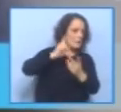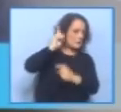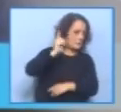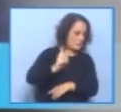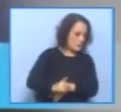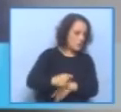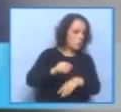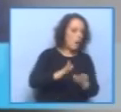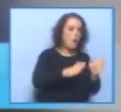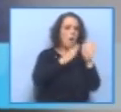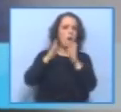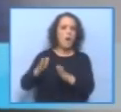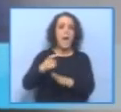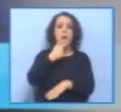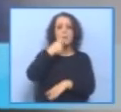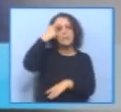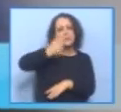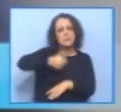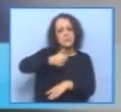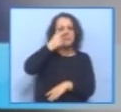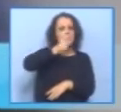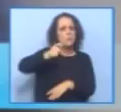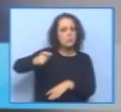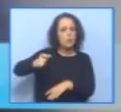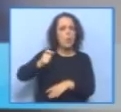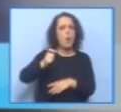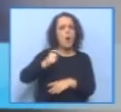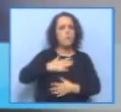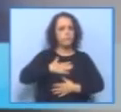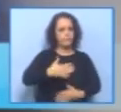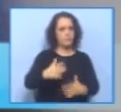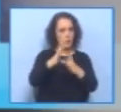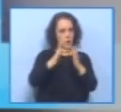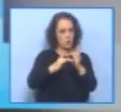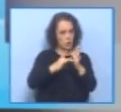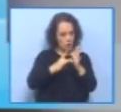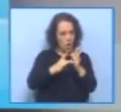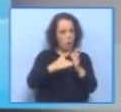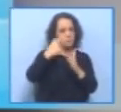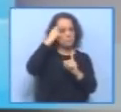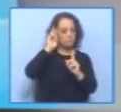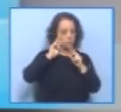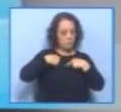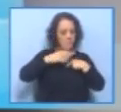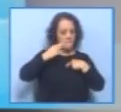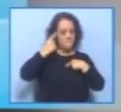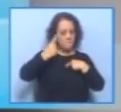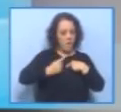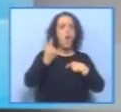importante cristãos conscientes da sua fé e comprometidos na Igreja e no meio do mundo. E esse é o